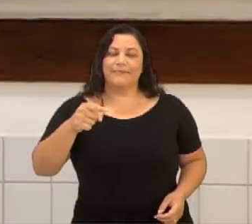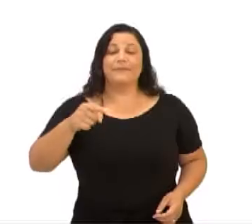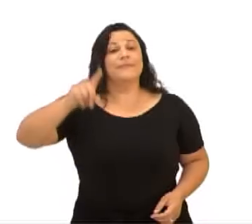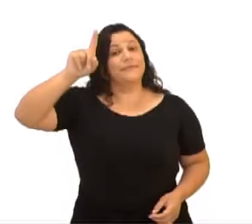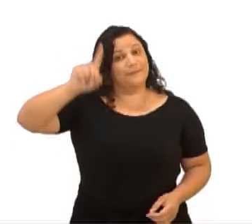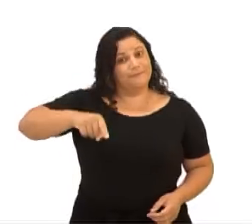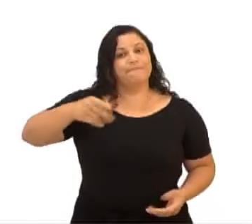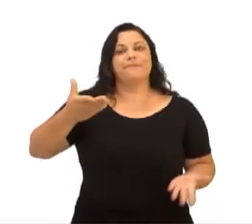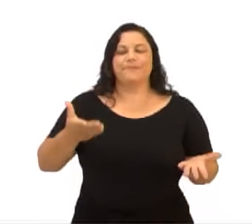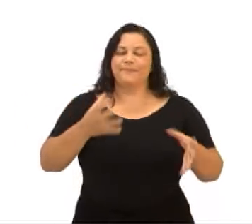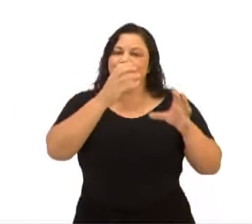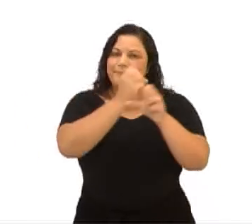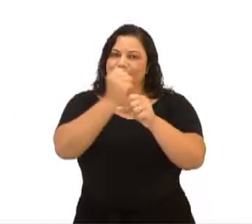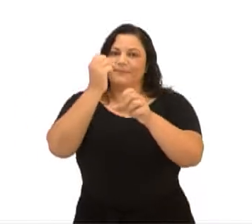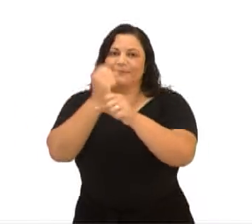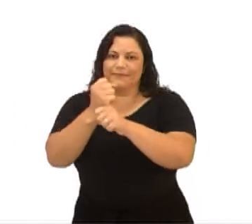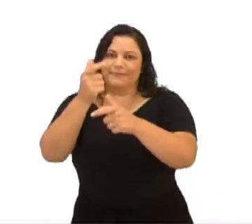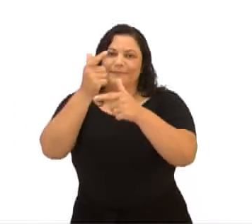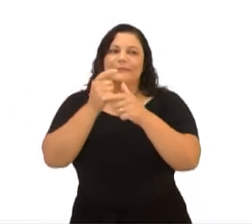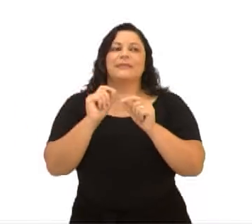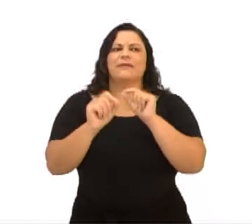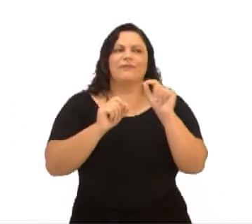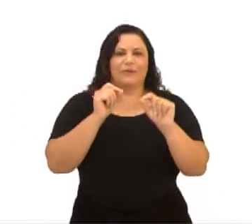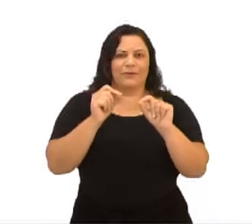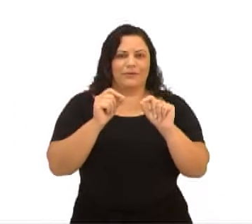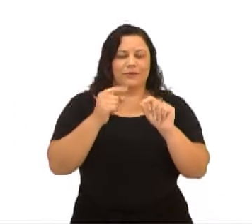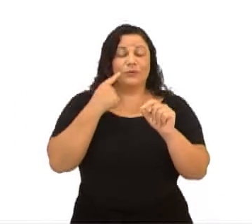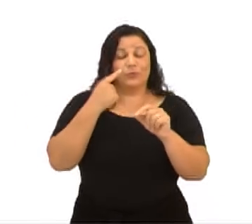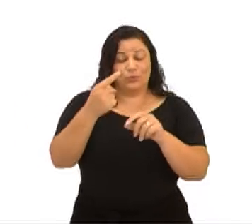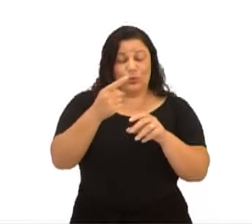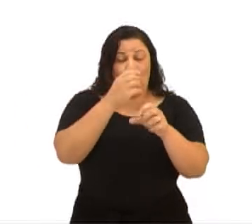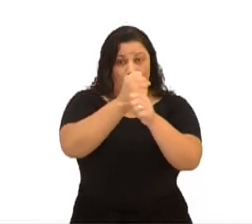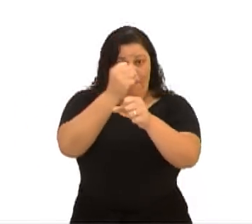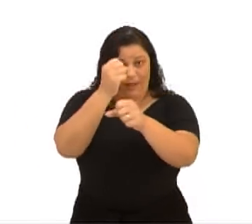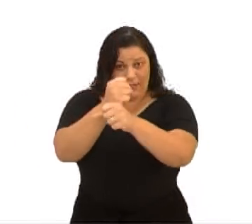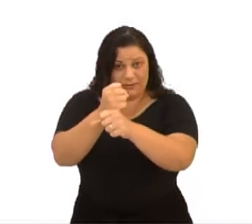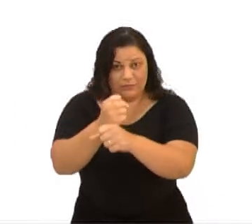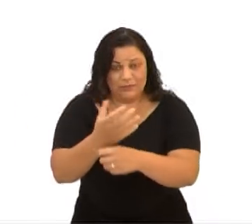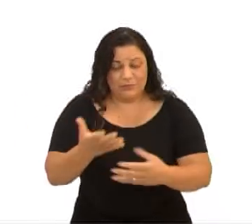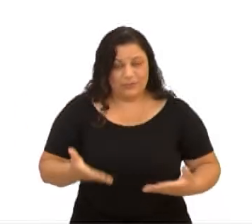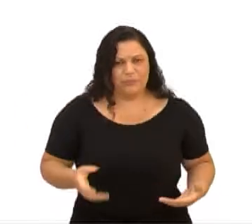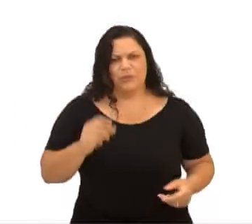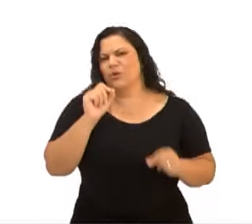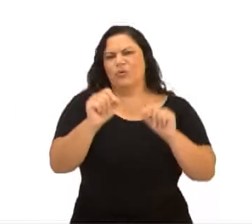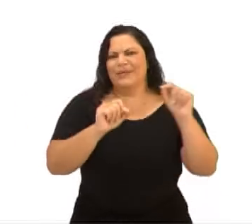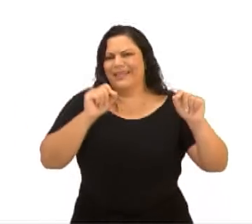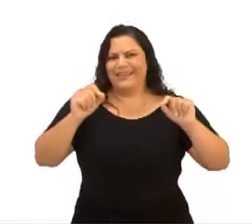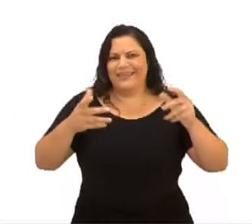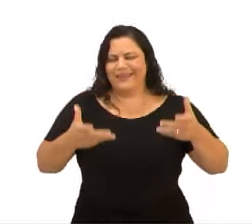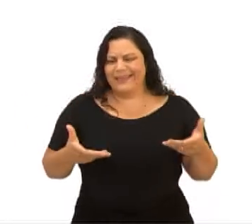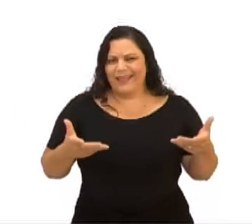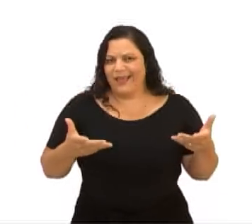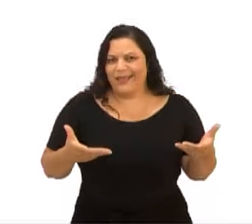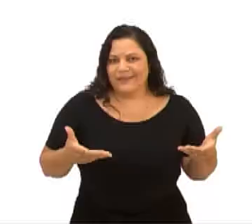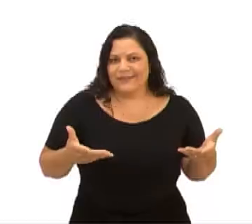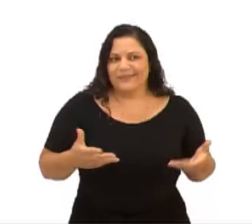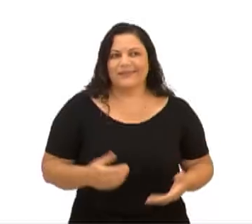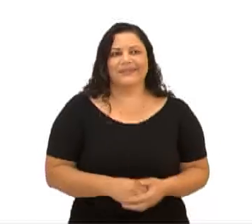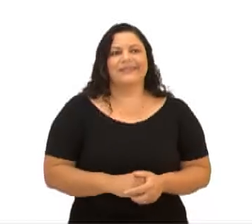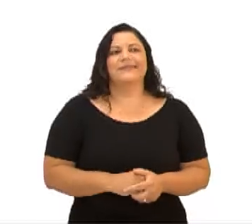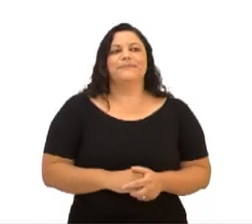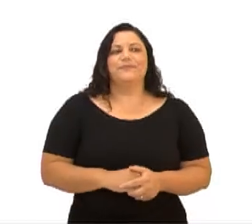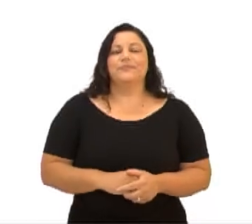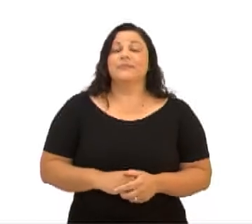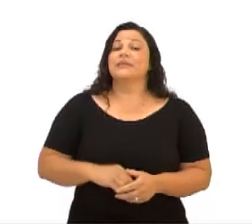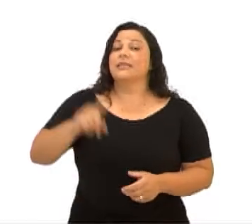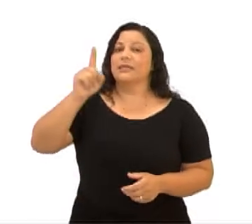foi a nossa divisão, a nossa soma, desculpa. O que isso significa, prof? Significa que a